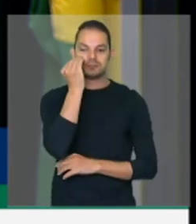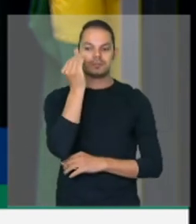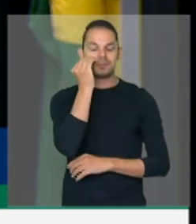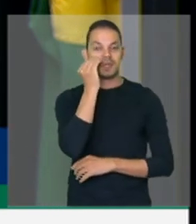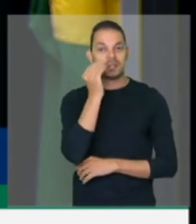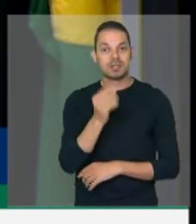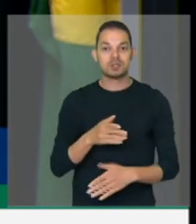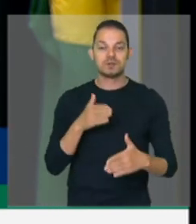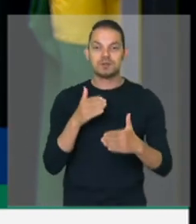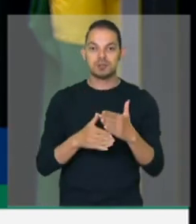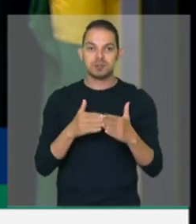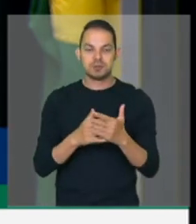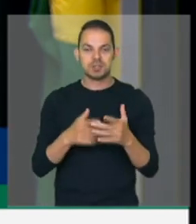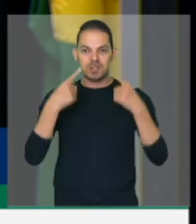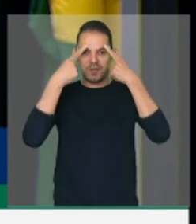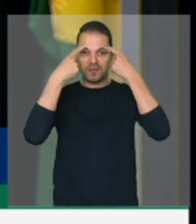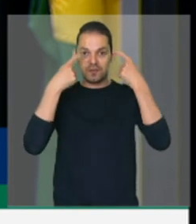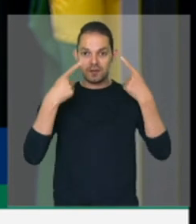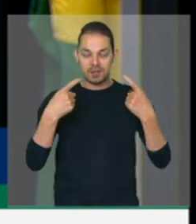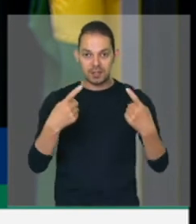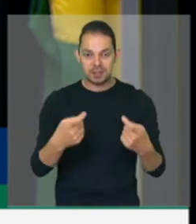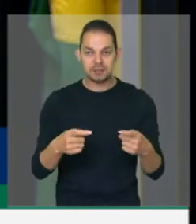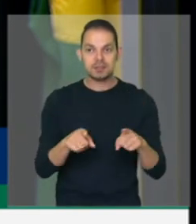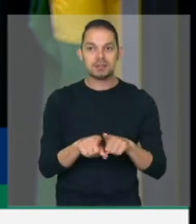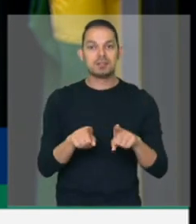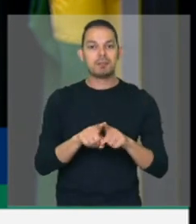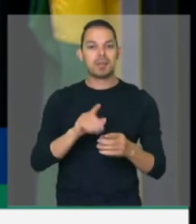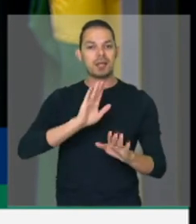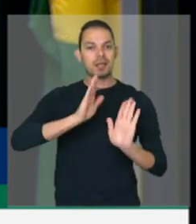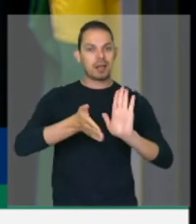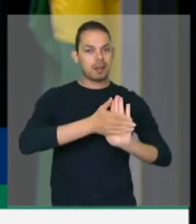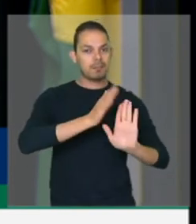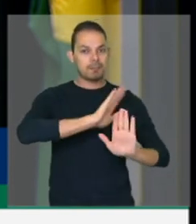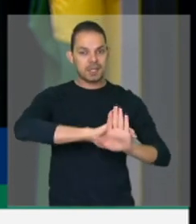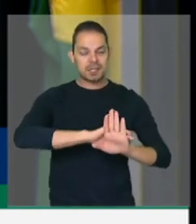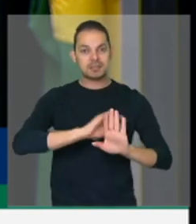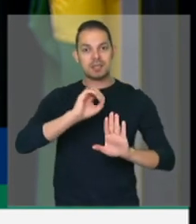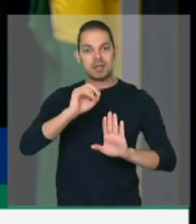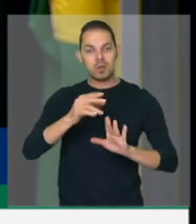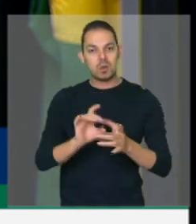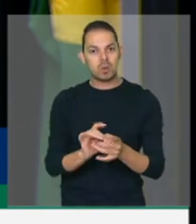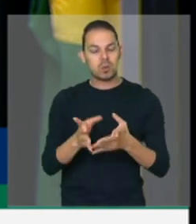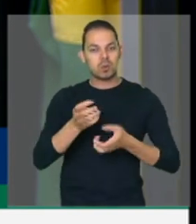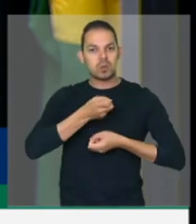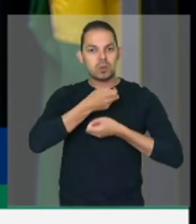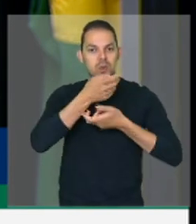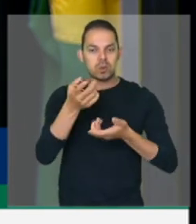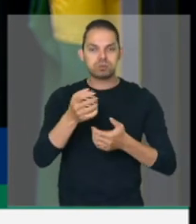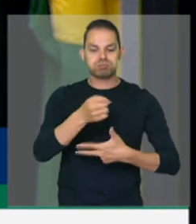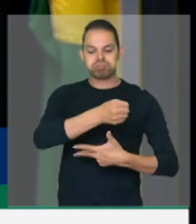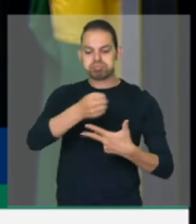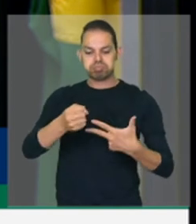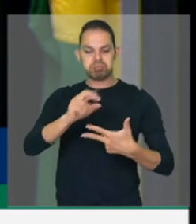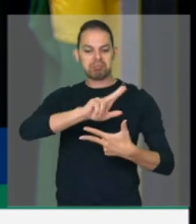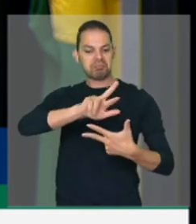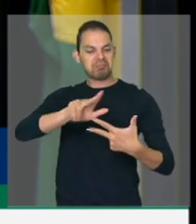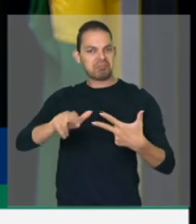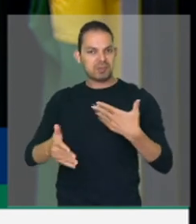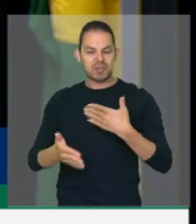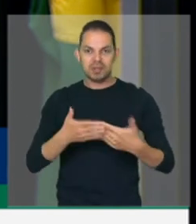impedir com o emprego de violência ou grave ameaça o livre exercício de qualquer dos poderes da União e